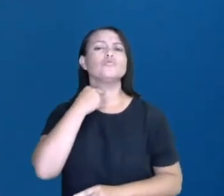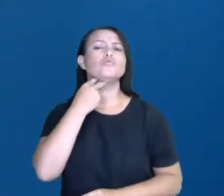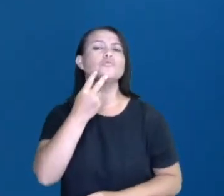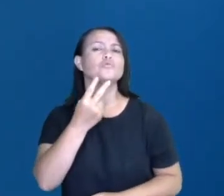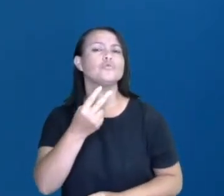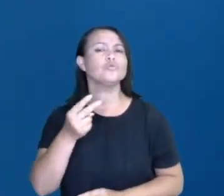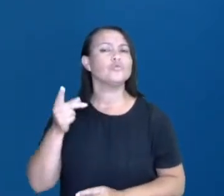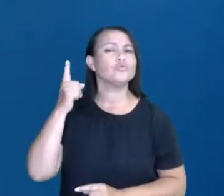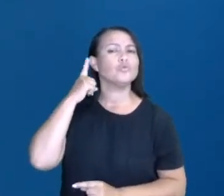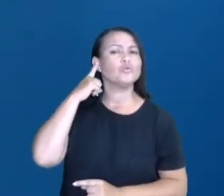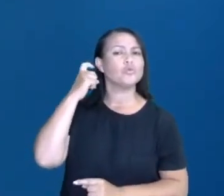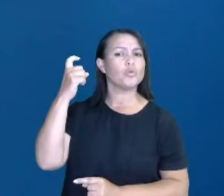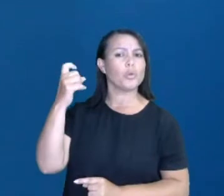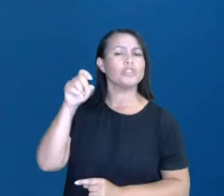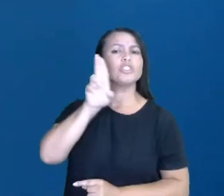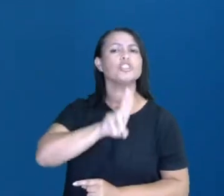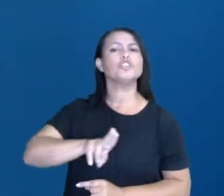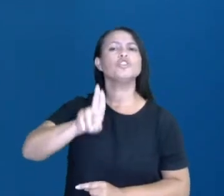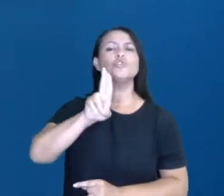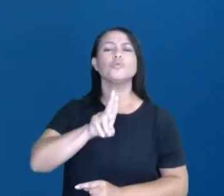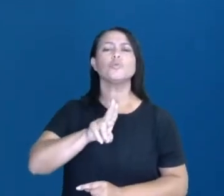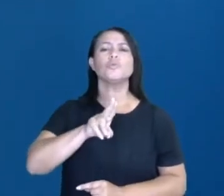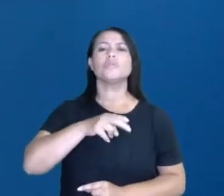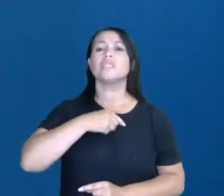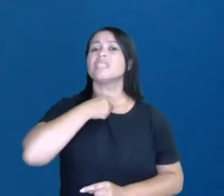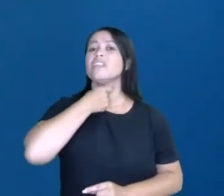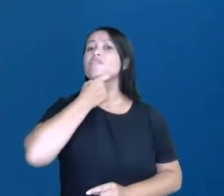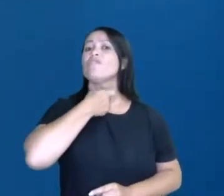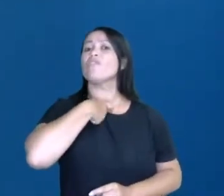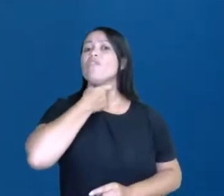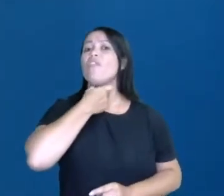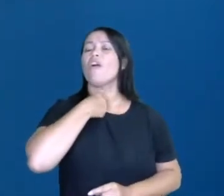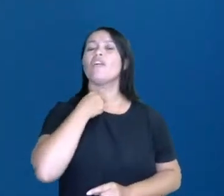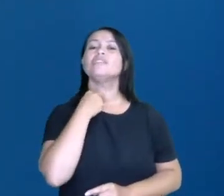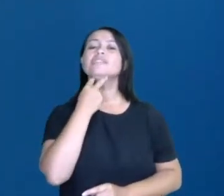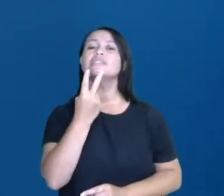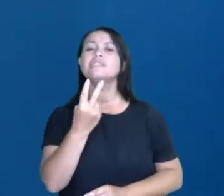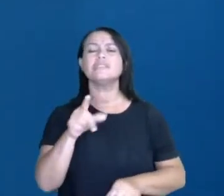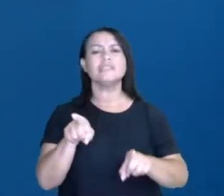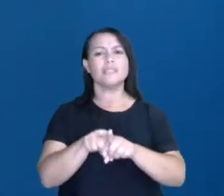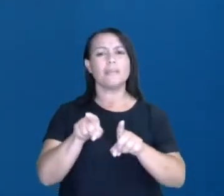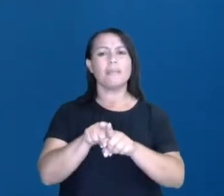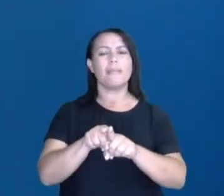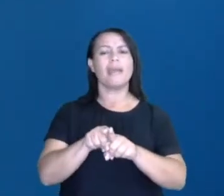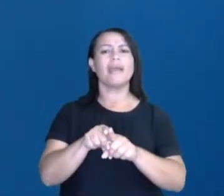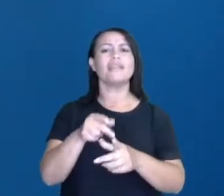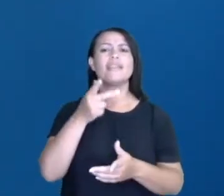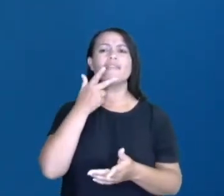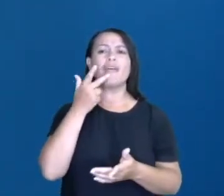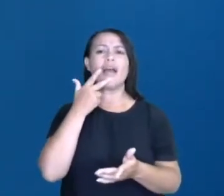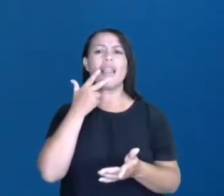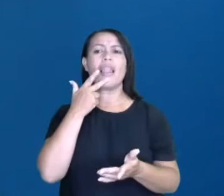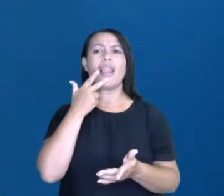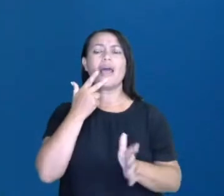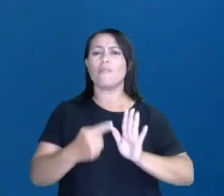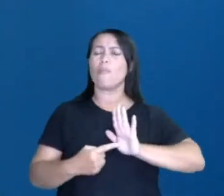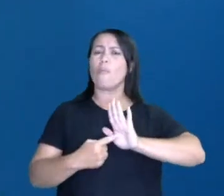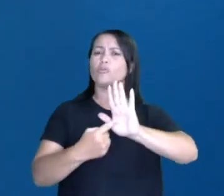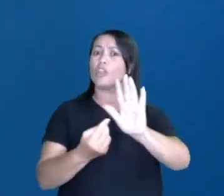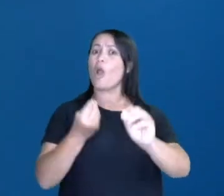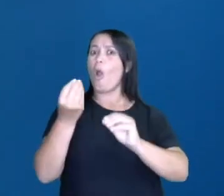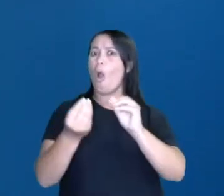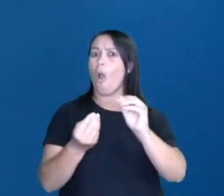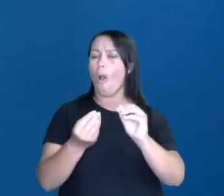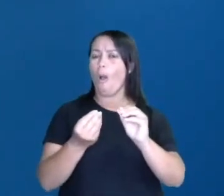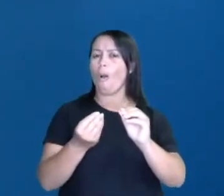gente utiliza nas nossas cordas vocais. E uma forma de representar isso, a gente criou